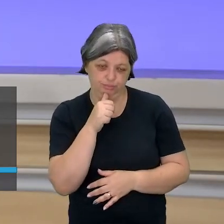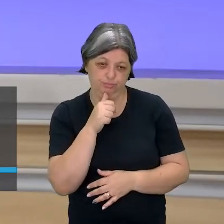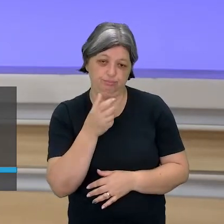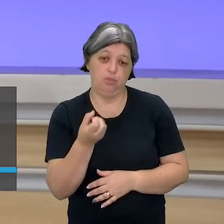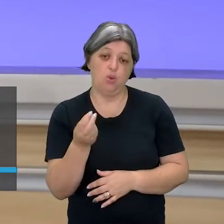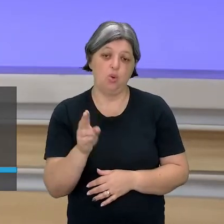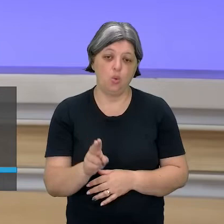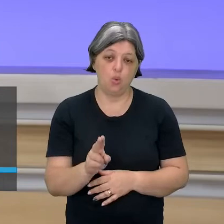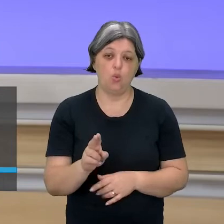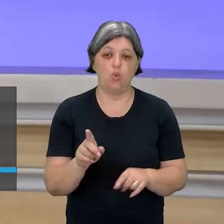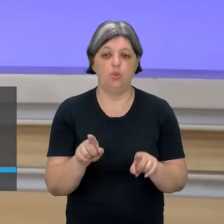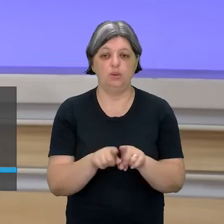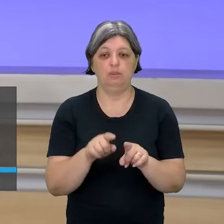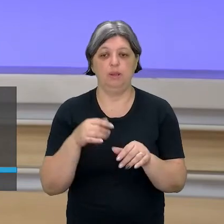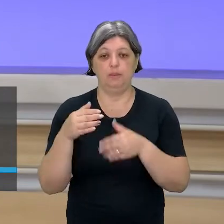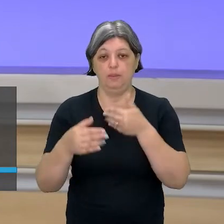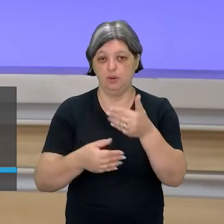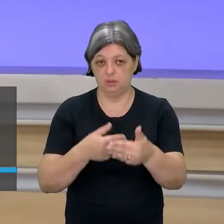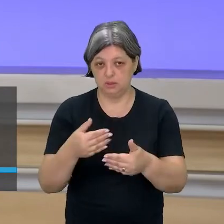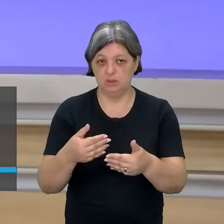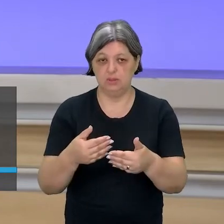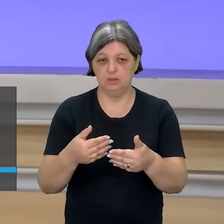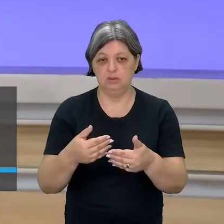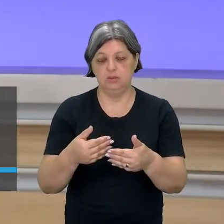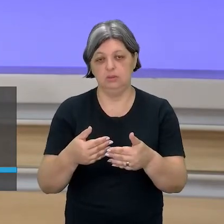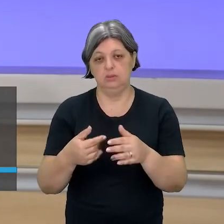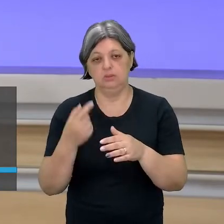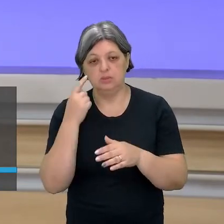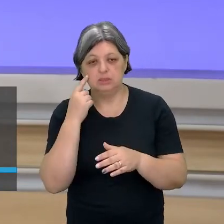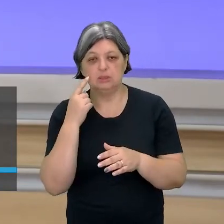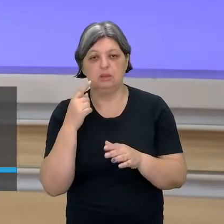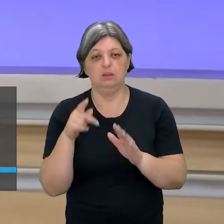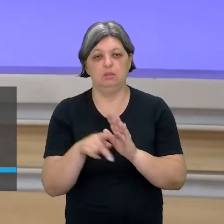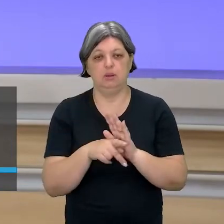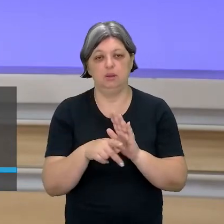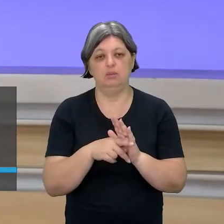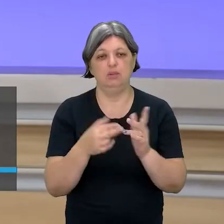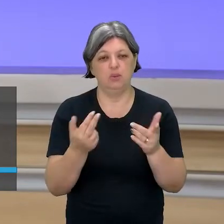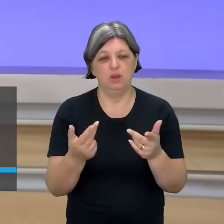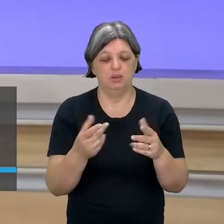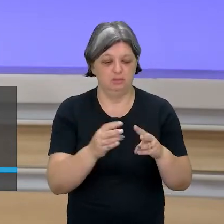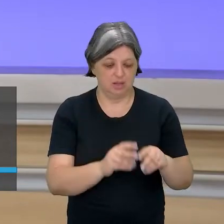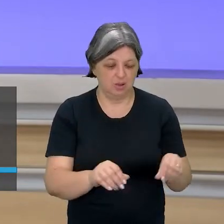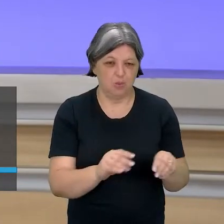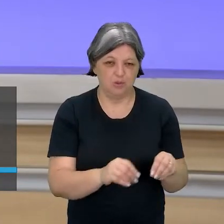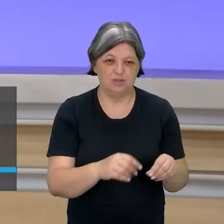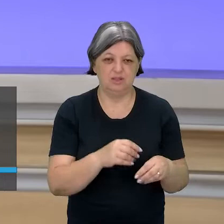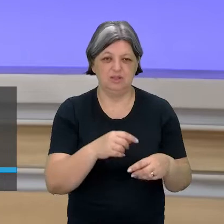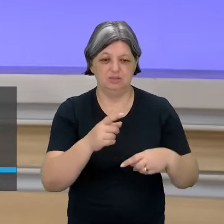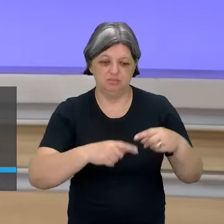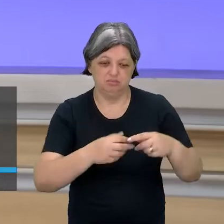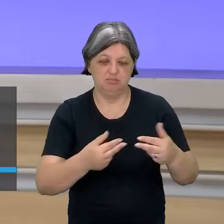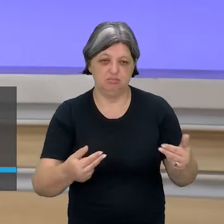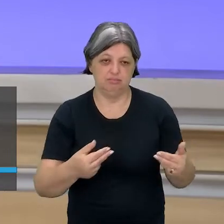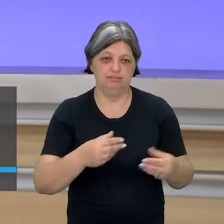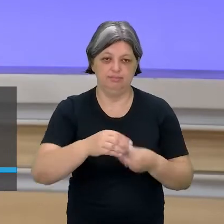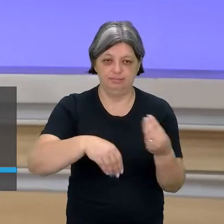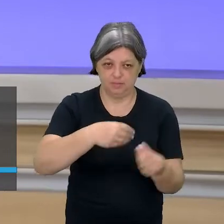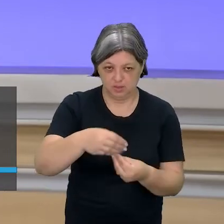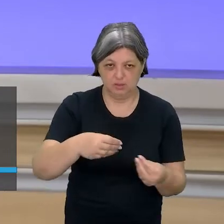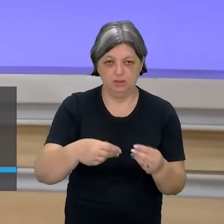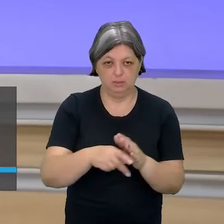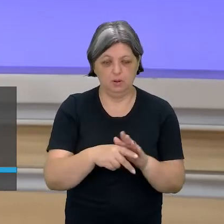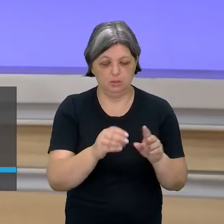um processo também, assim, em menor escala, como no caso da compostagem, né? É um processo de recuperação do solo